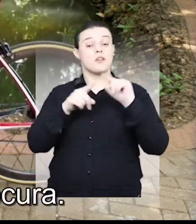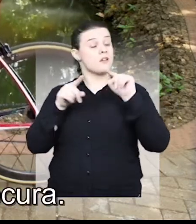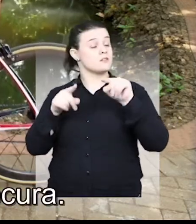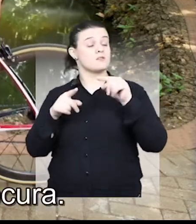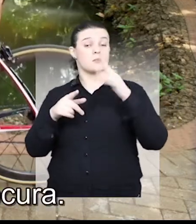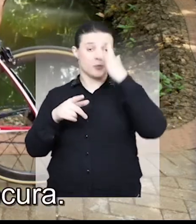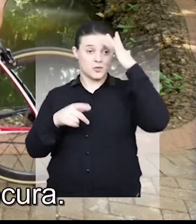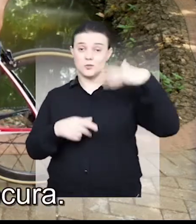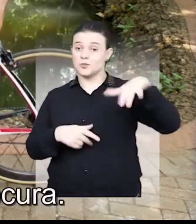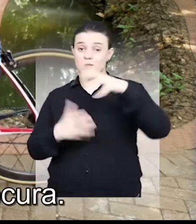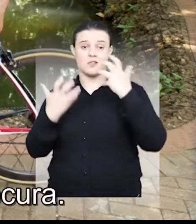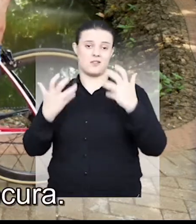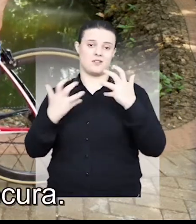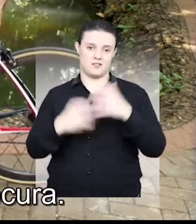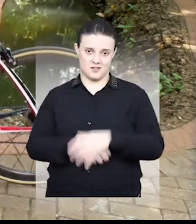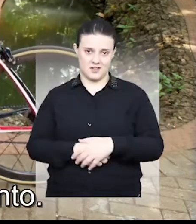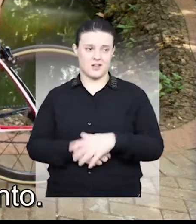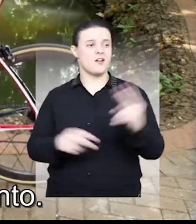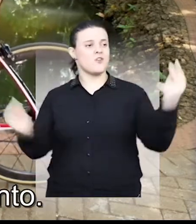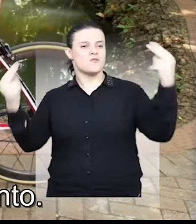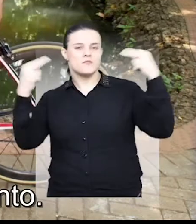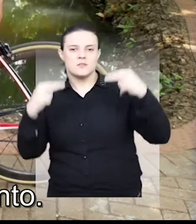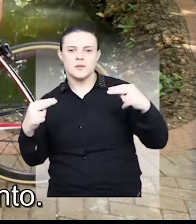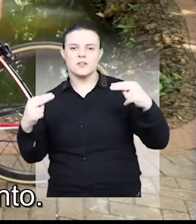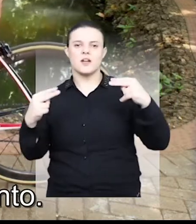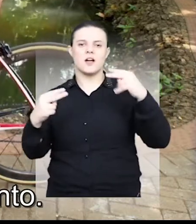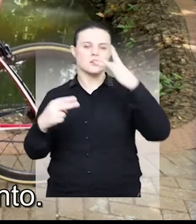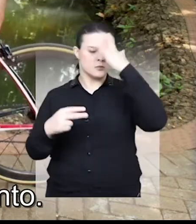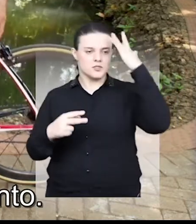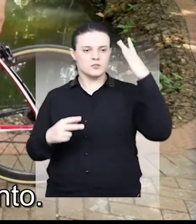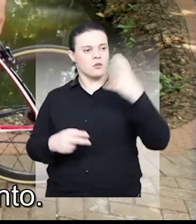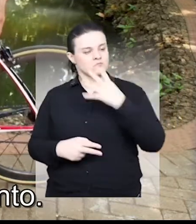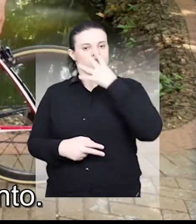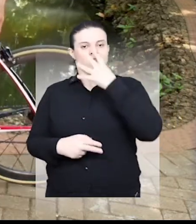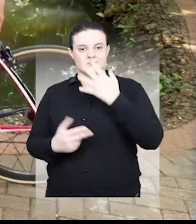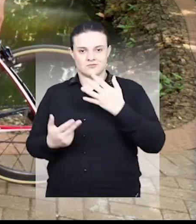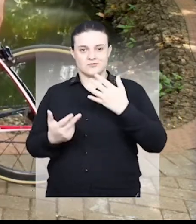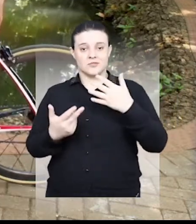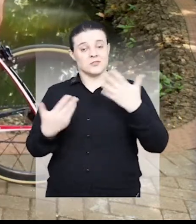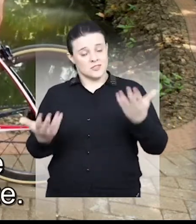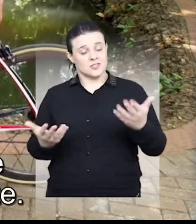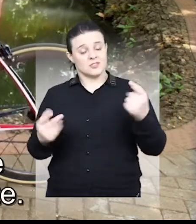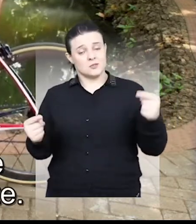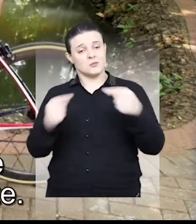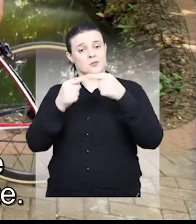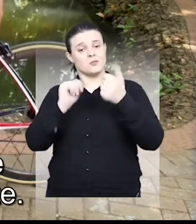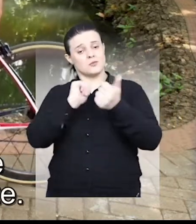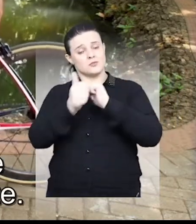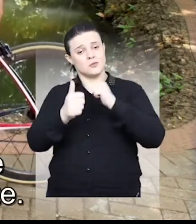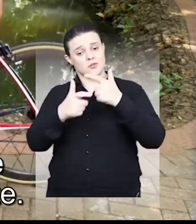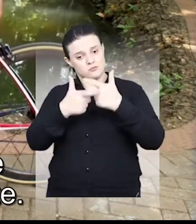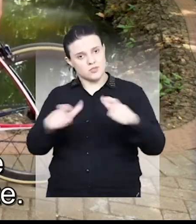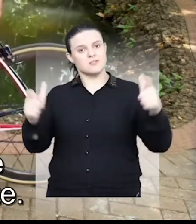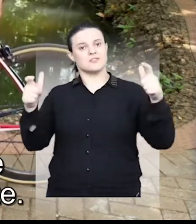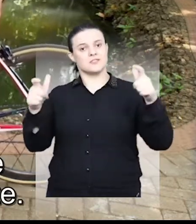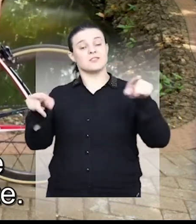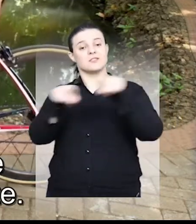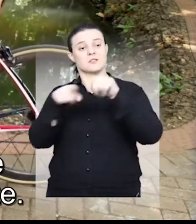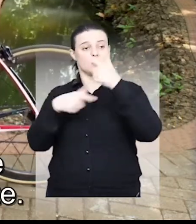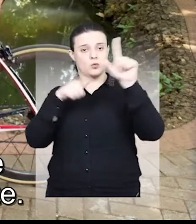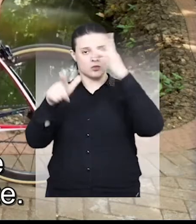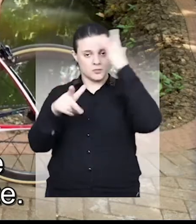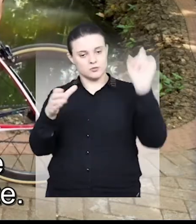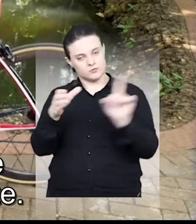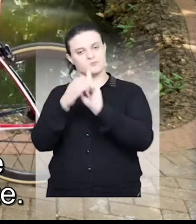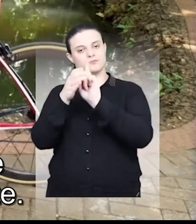isso que o ser humano procura, uma visibilidade, um reconhecimento. Isso em si faz o esporte crescer e